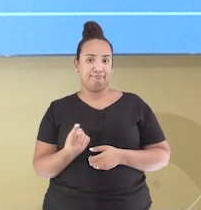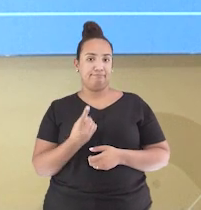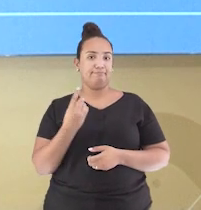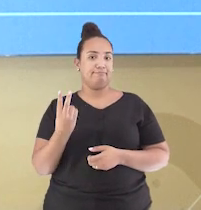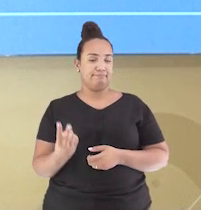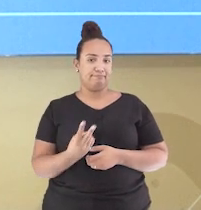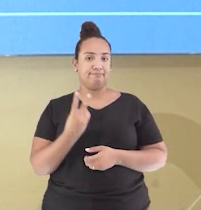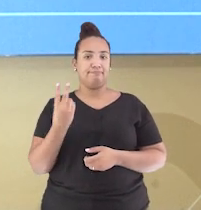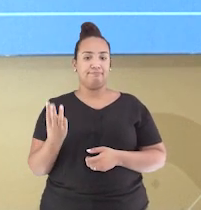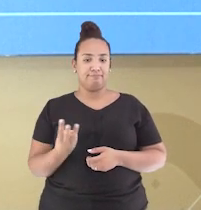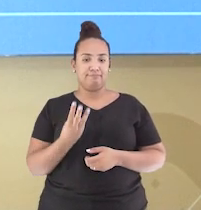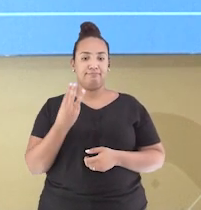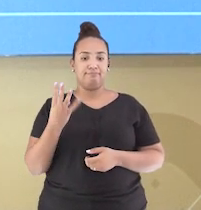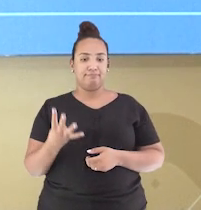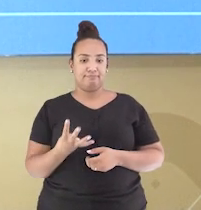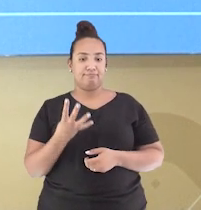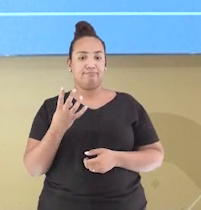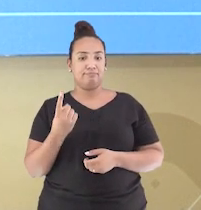1, 2, 3, 4.